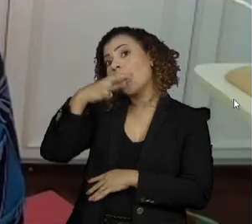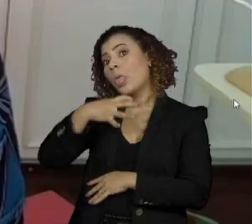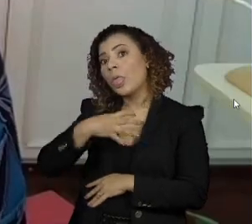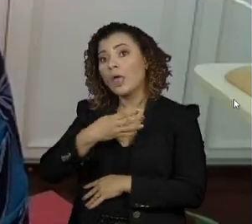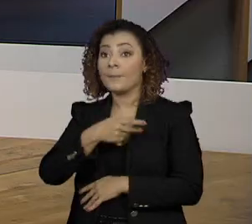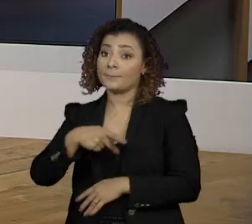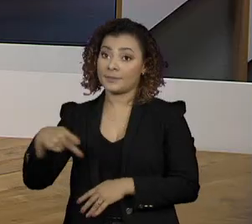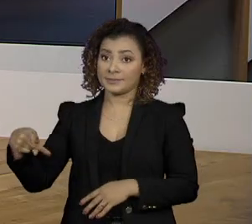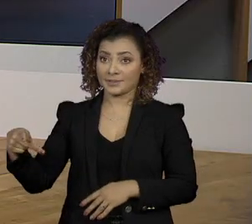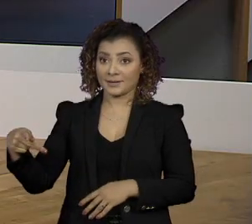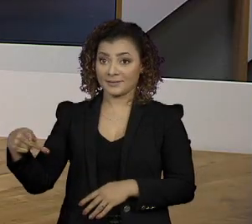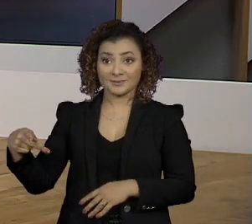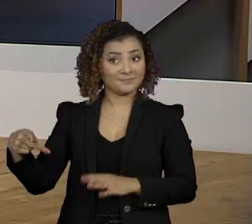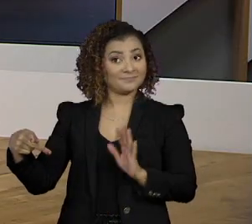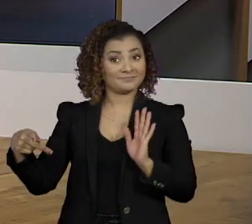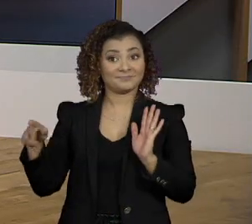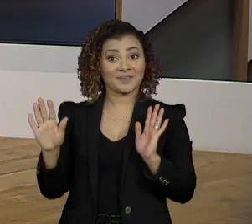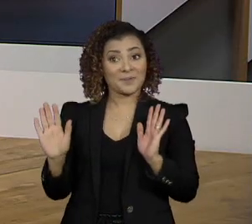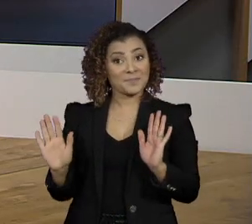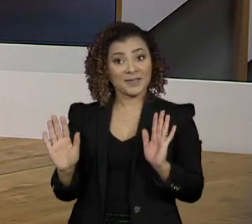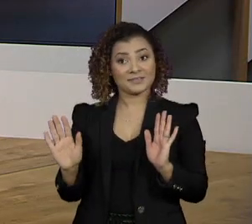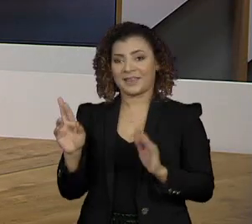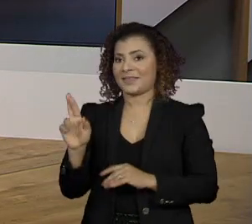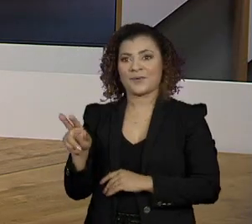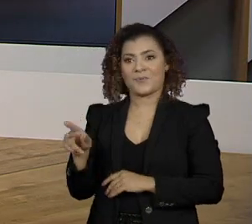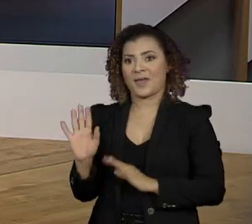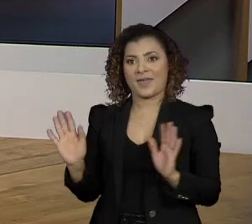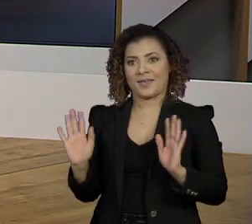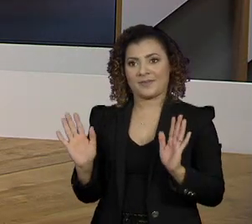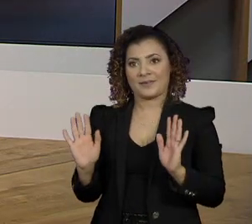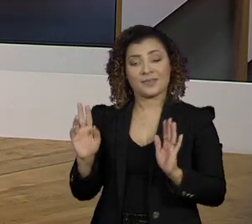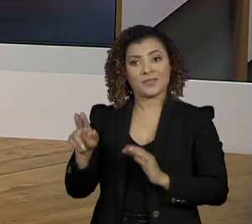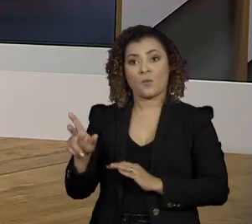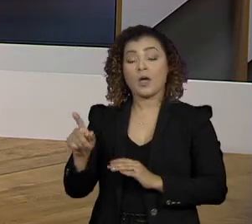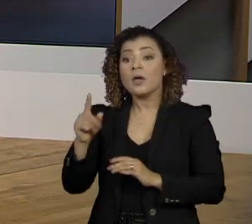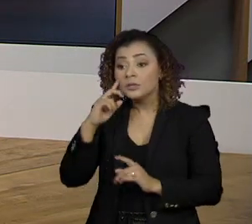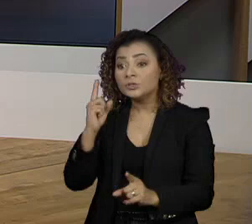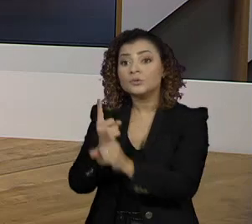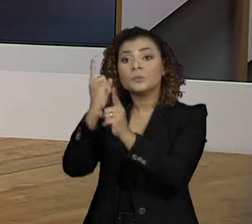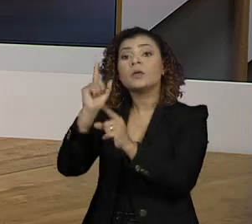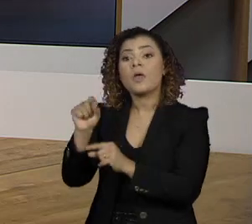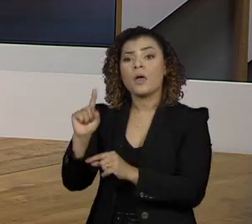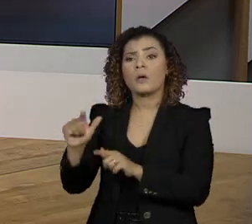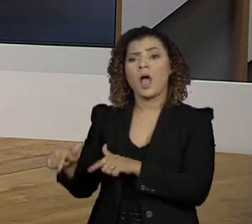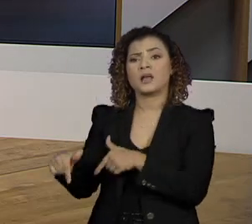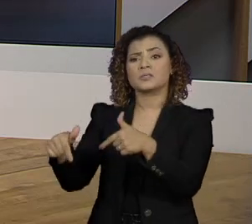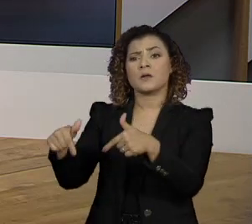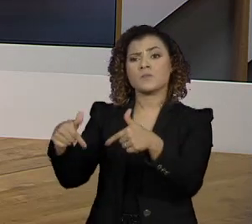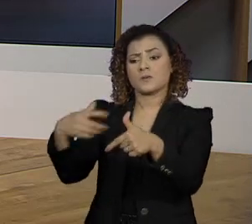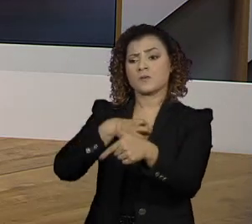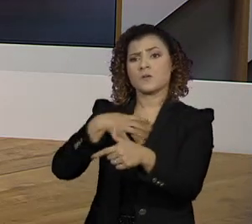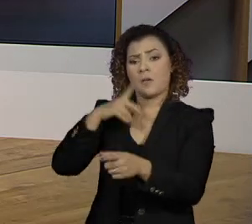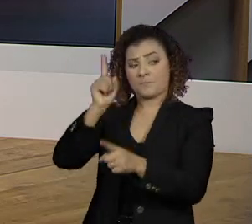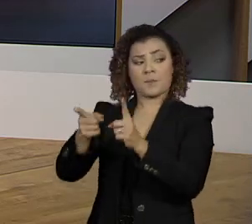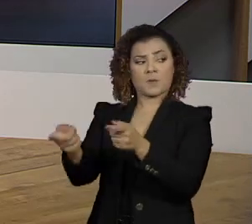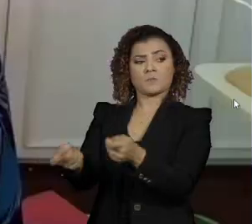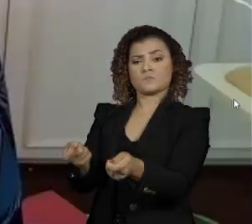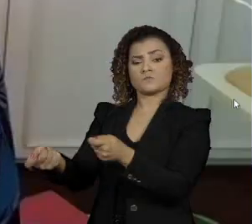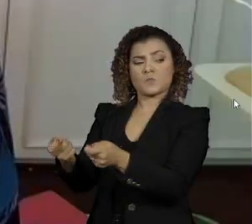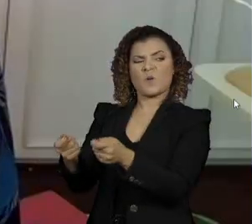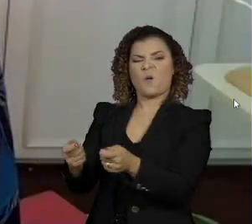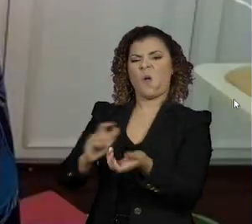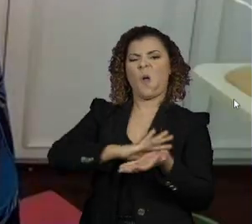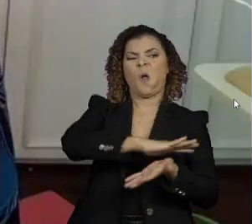próprio presidente da República, quando, na verdade, nós constatamos uma atuação sistemática, coordenada de